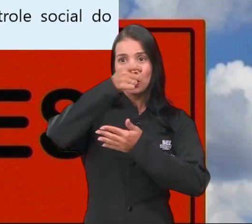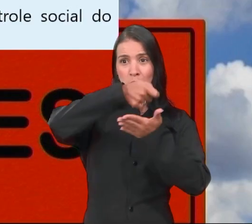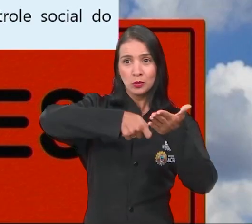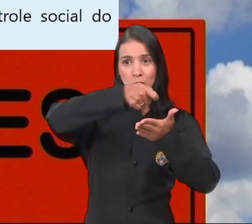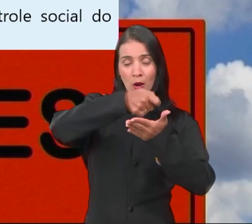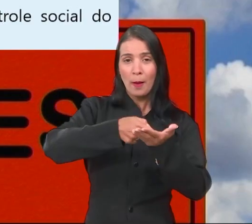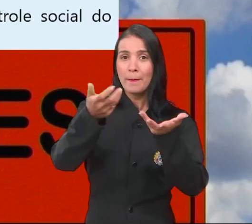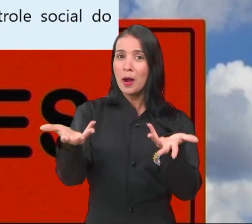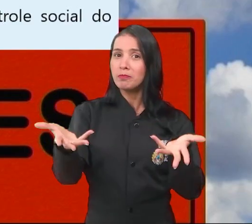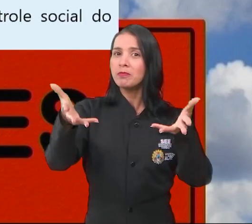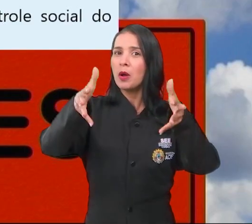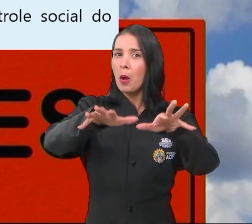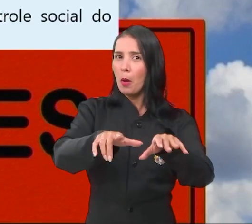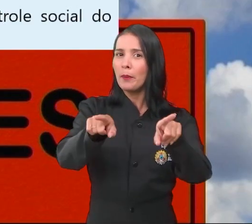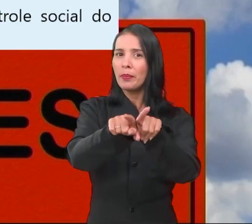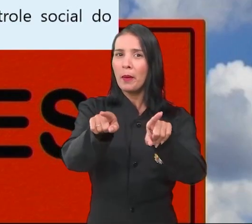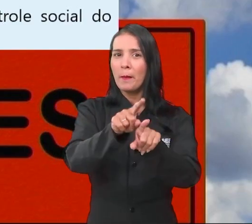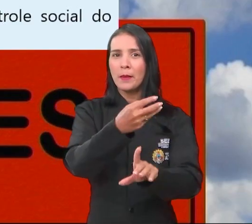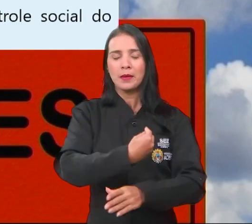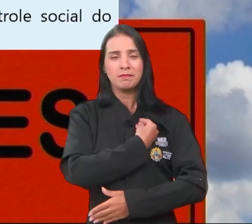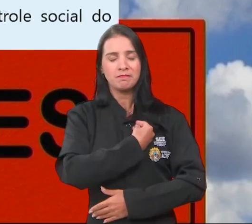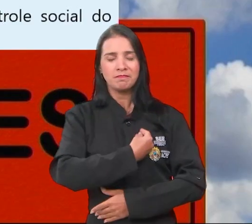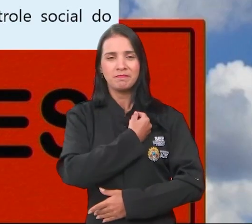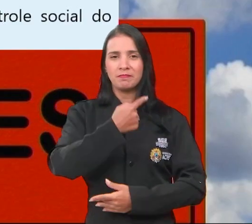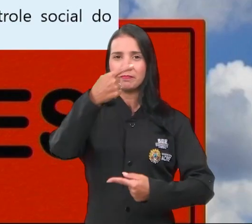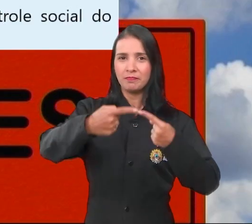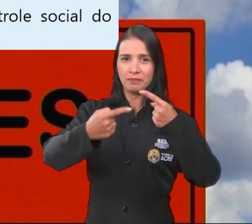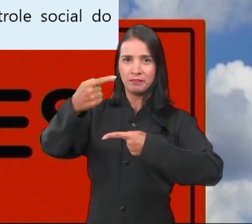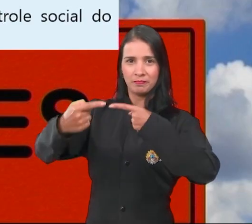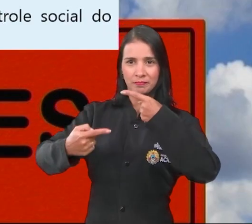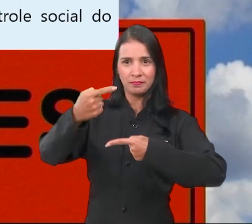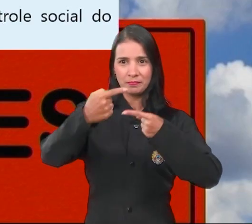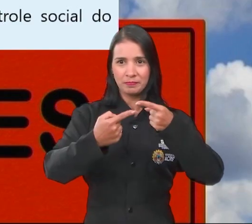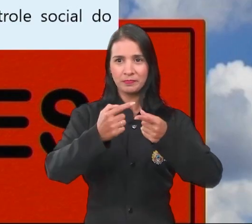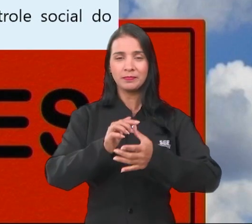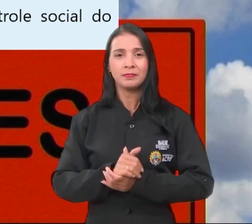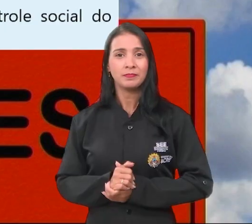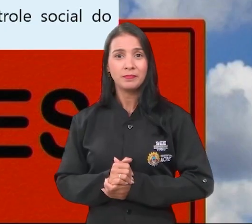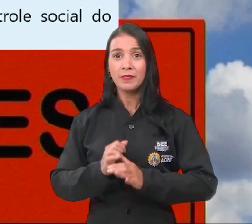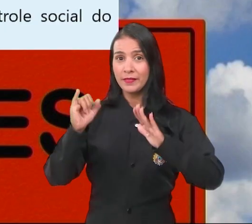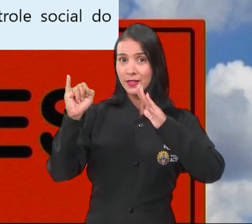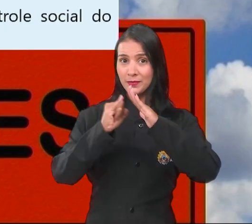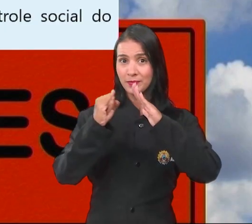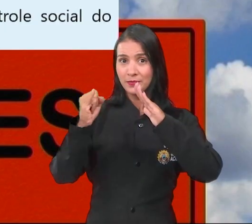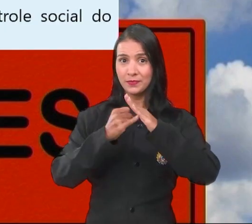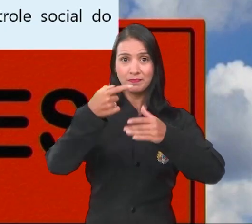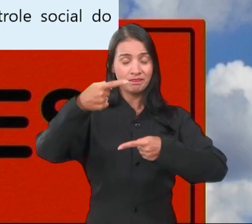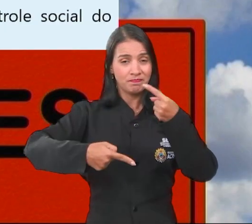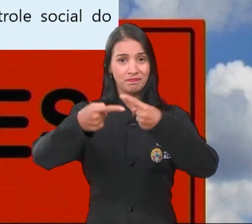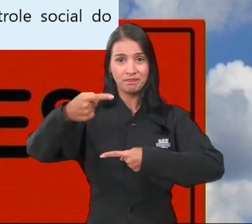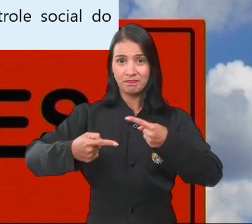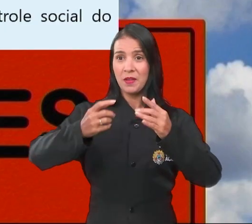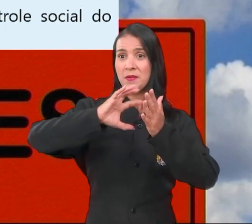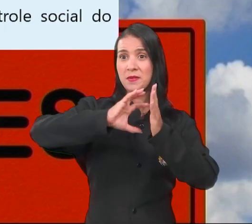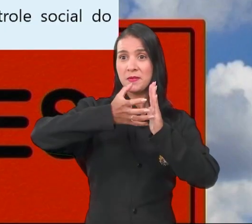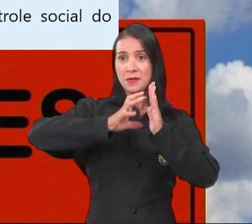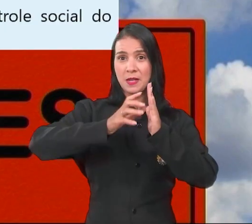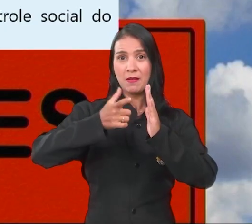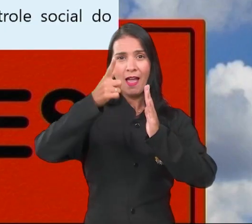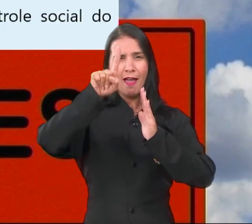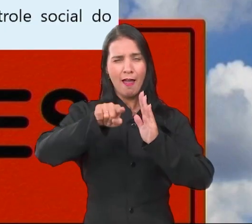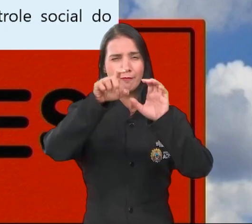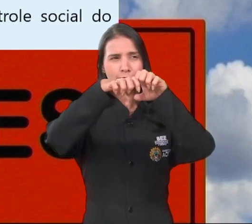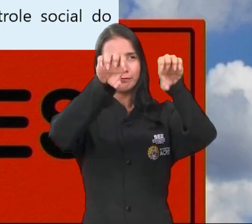incluindo participação política. As instituições político-partidárias são estruturas